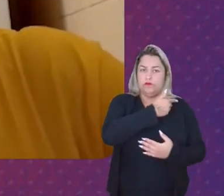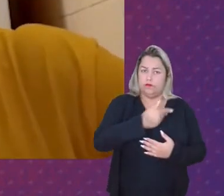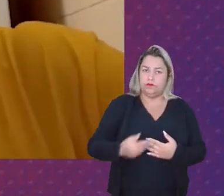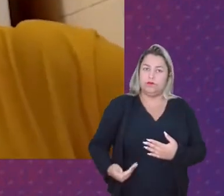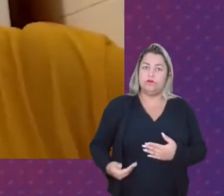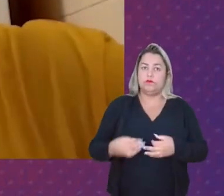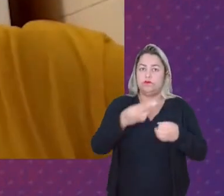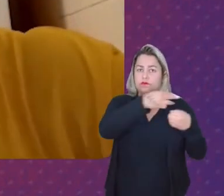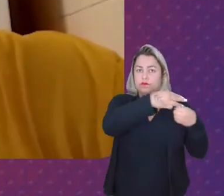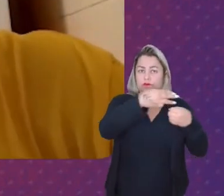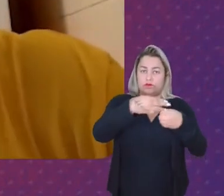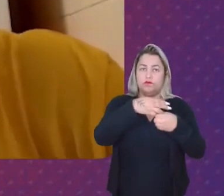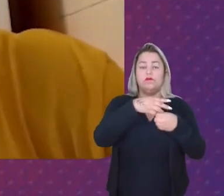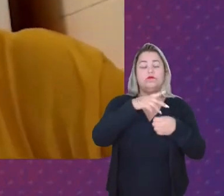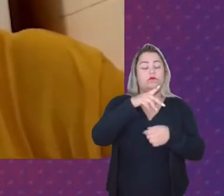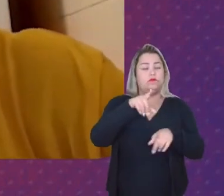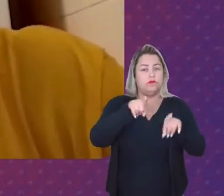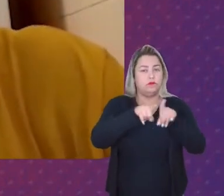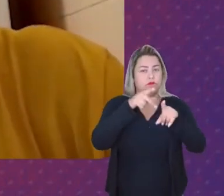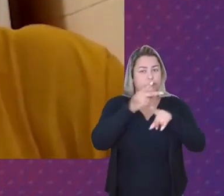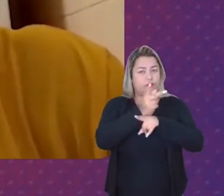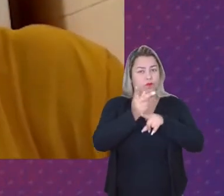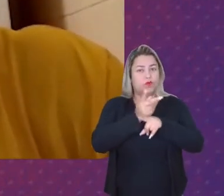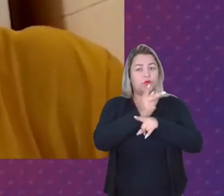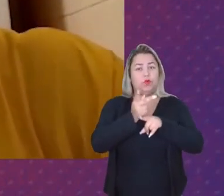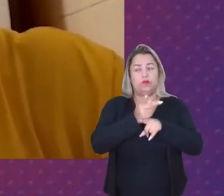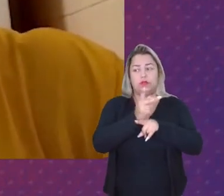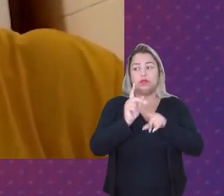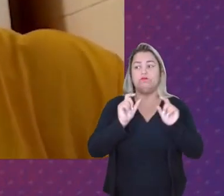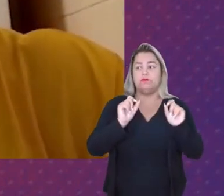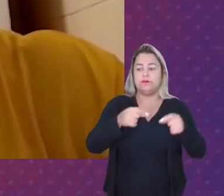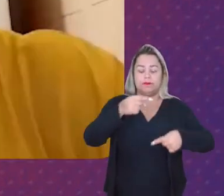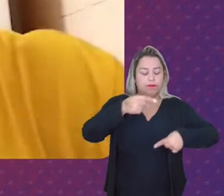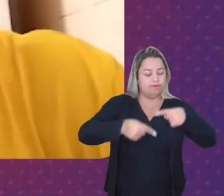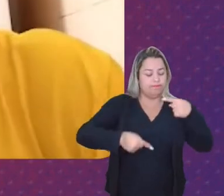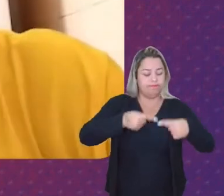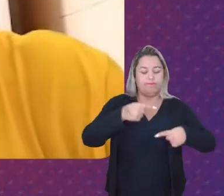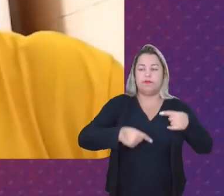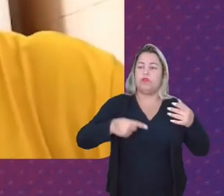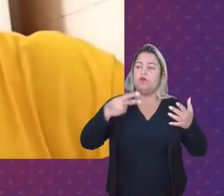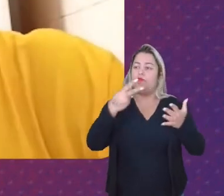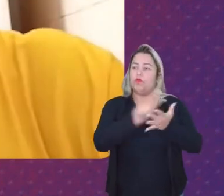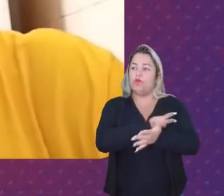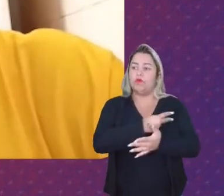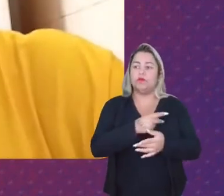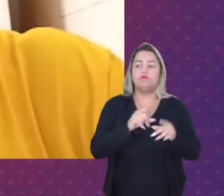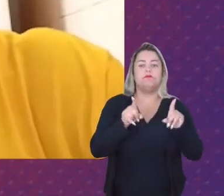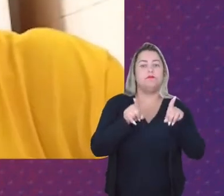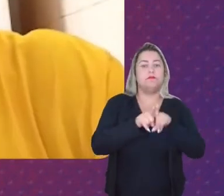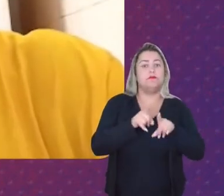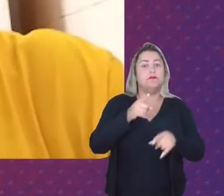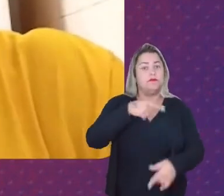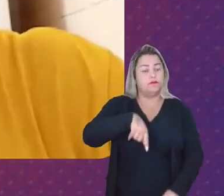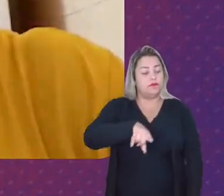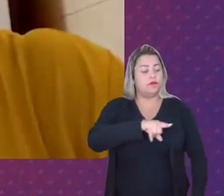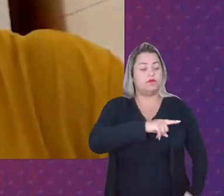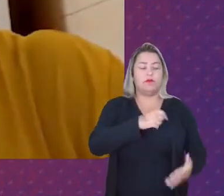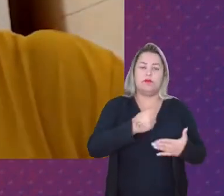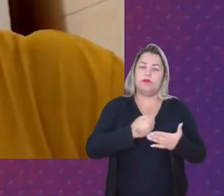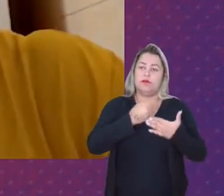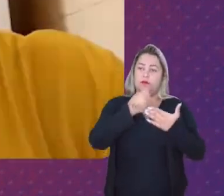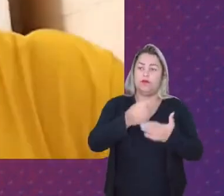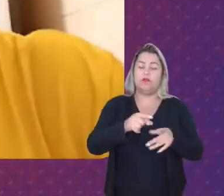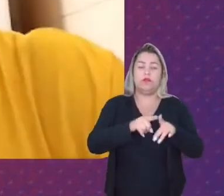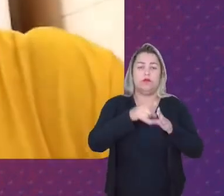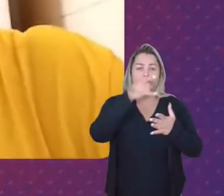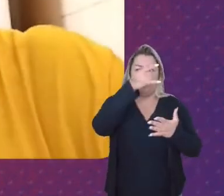municipais, nós estamos buscando que esse diálogo aconteça. Aqui, nós entregamos um documento